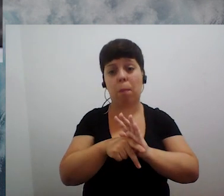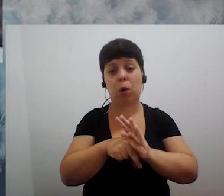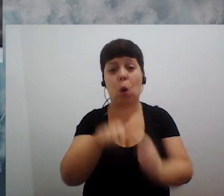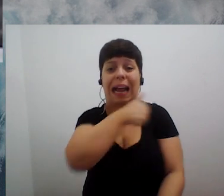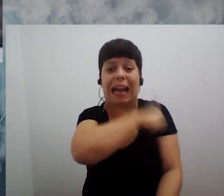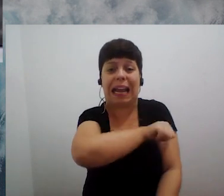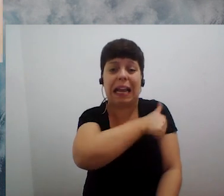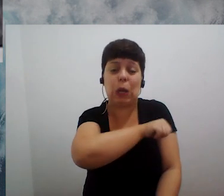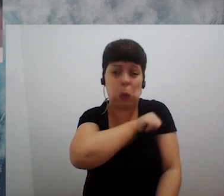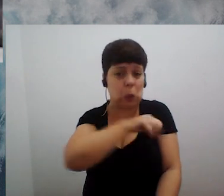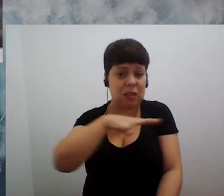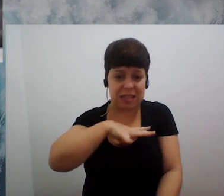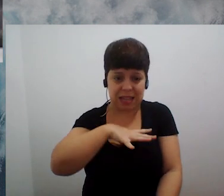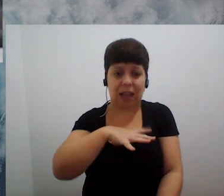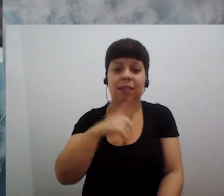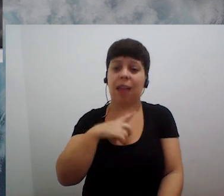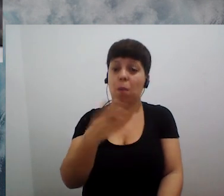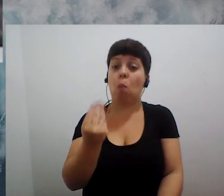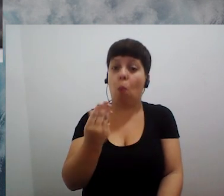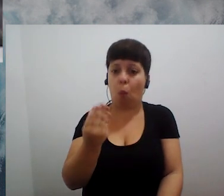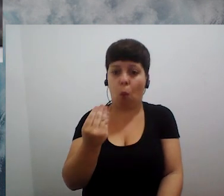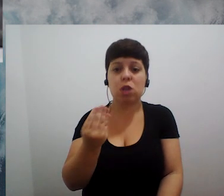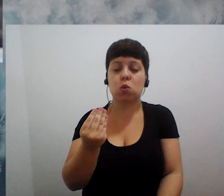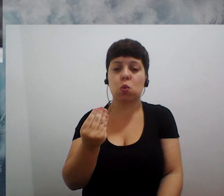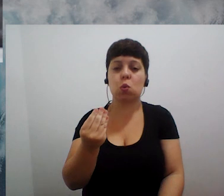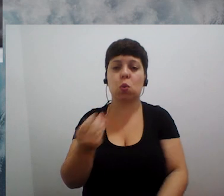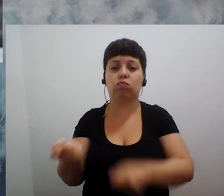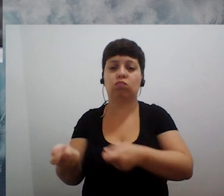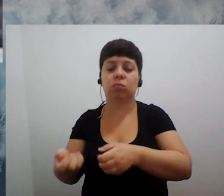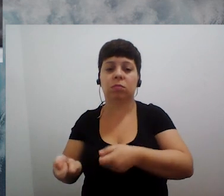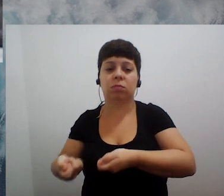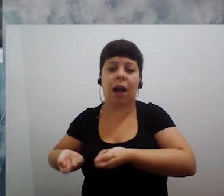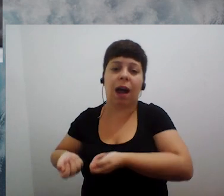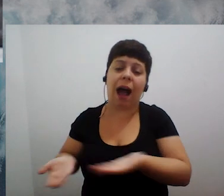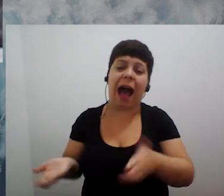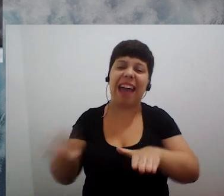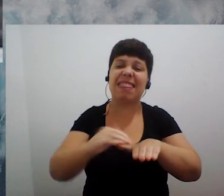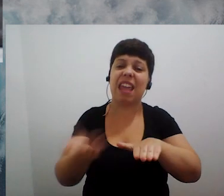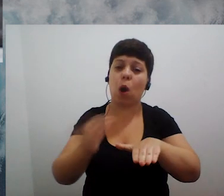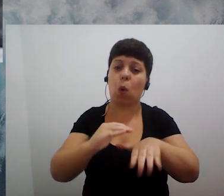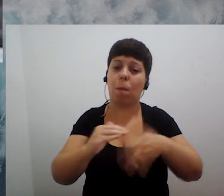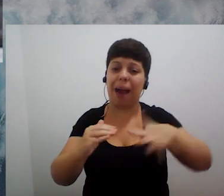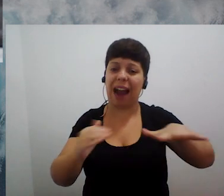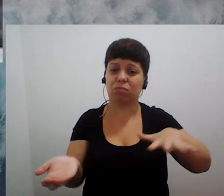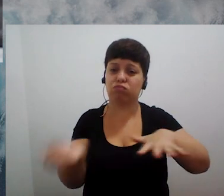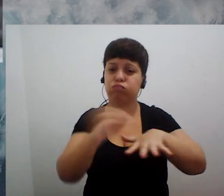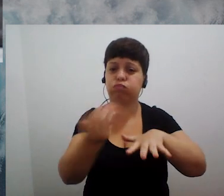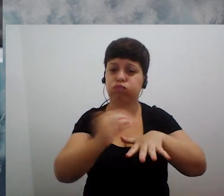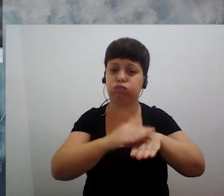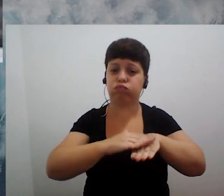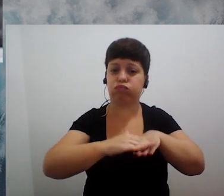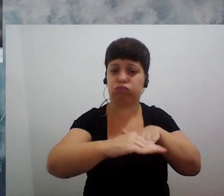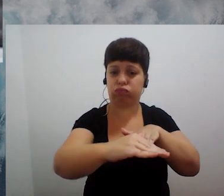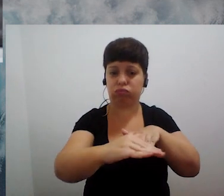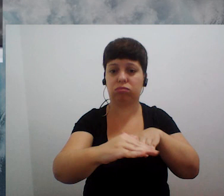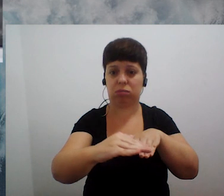né? O Rio de Janeiro, vários lugares do Rio foram aterrados, né? A gente deveria também ter vários outros lugares que eram